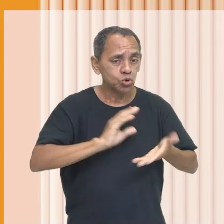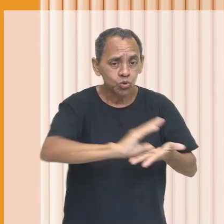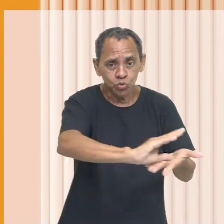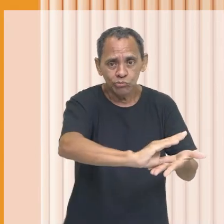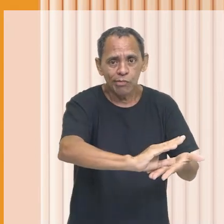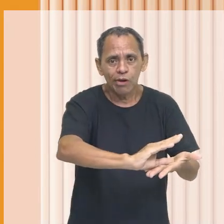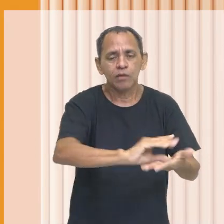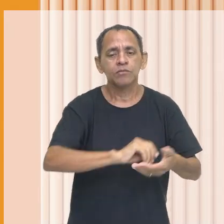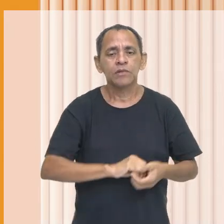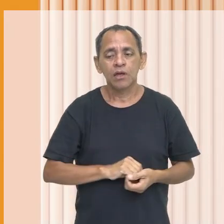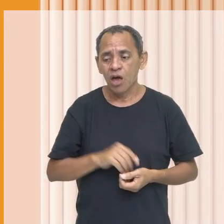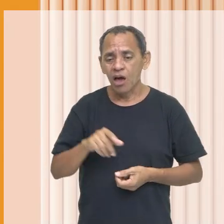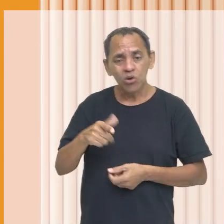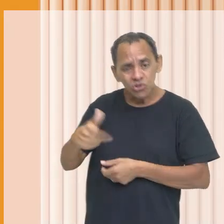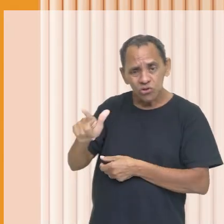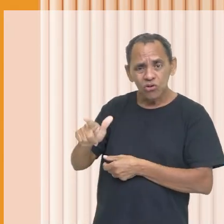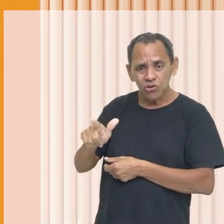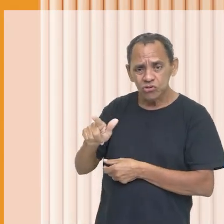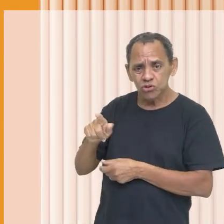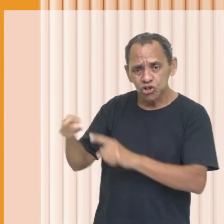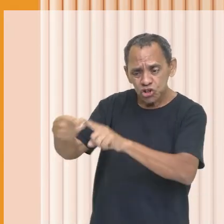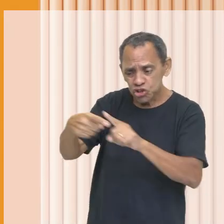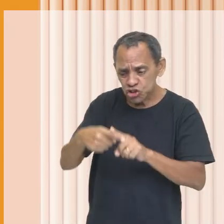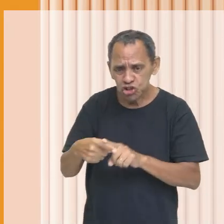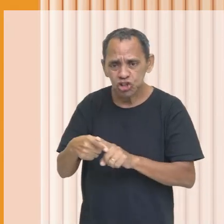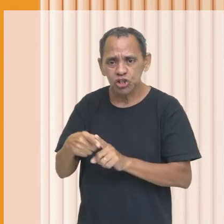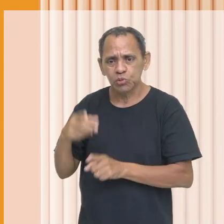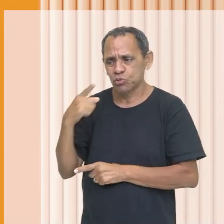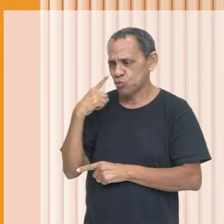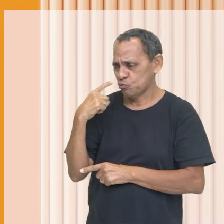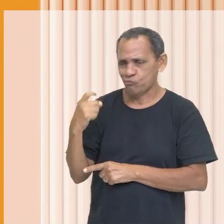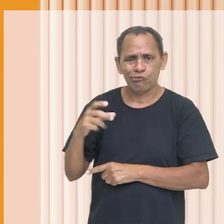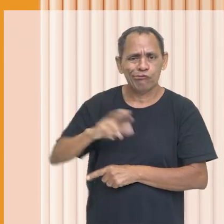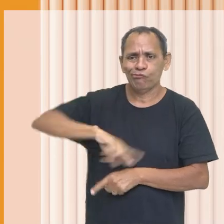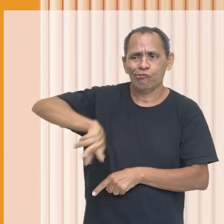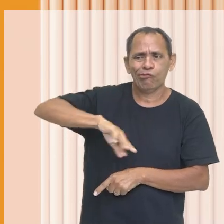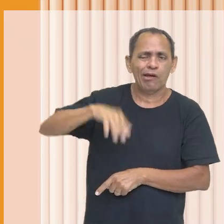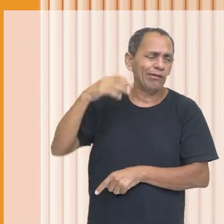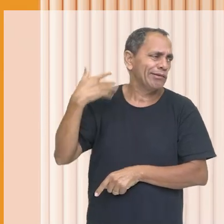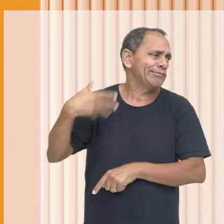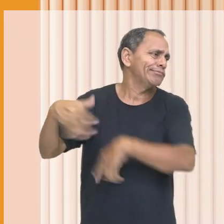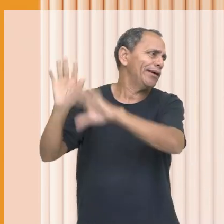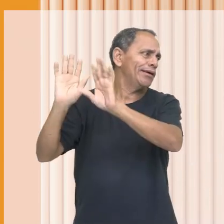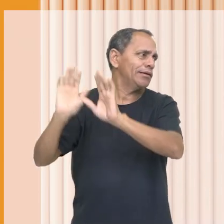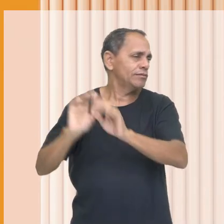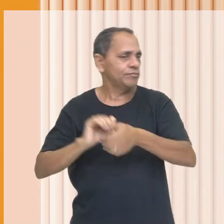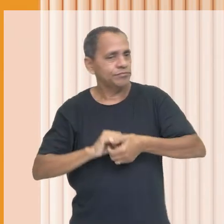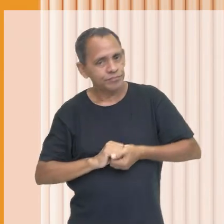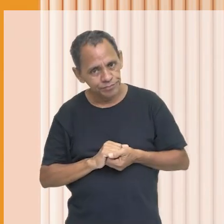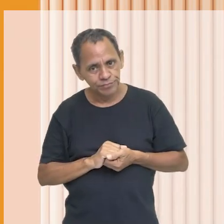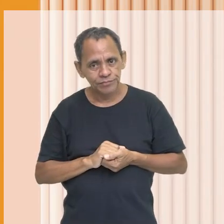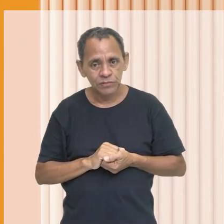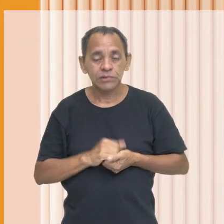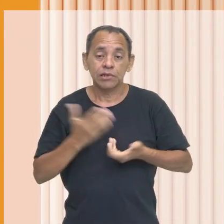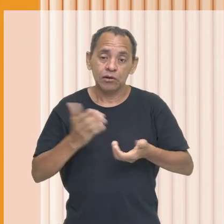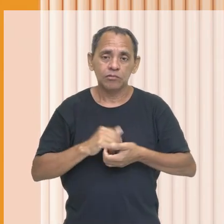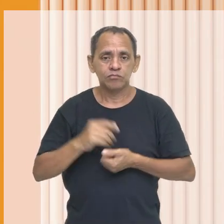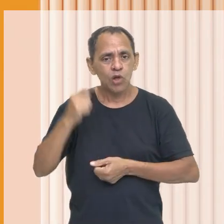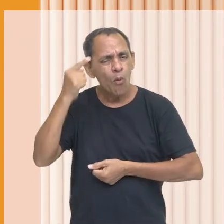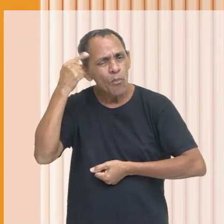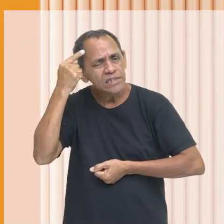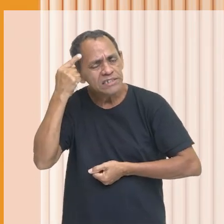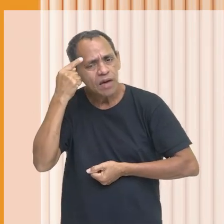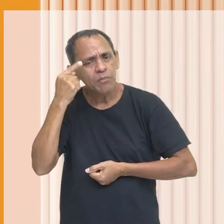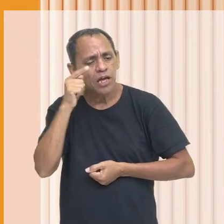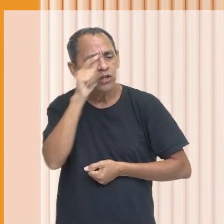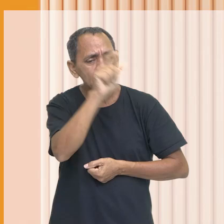que se arrebentem, eles que dêem o jeito deles. Quem me interessa é quem me elege. Então, basicamente, o pensamento é esse. Não